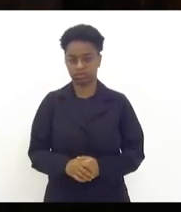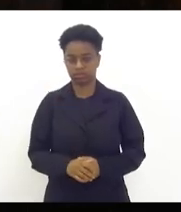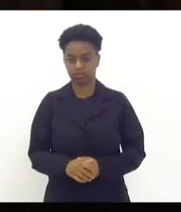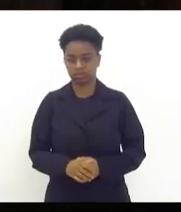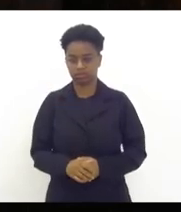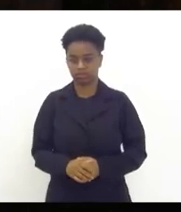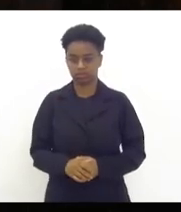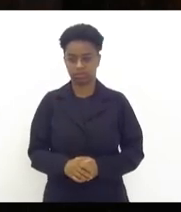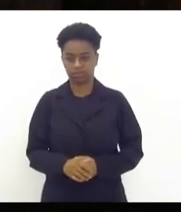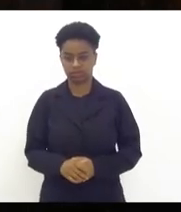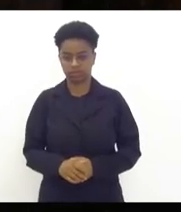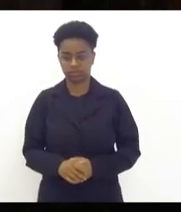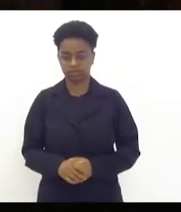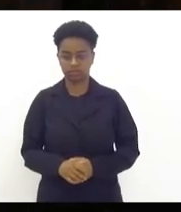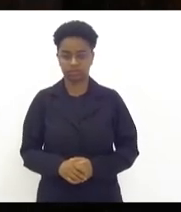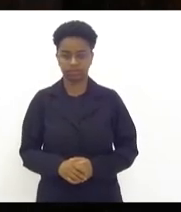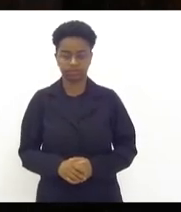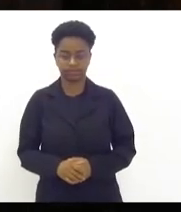A partir de amanhã,